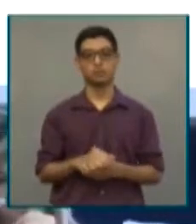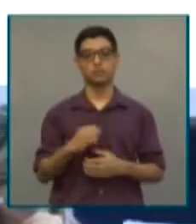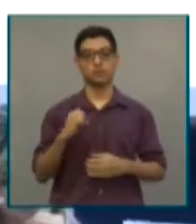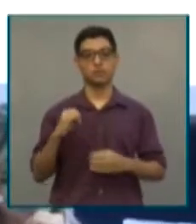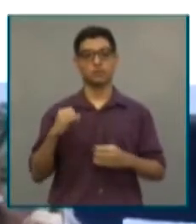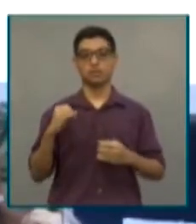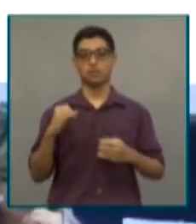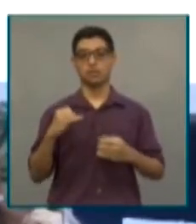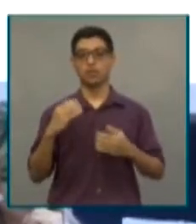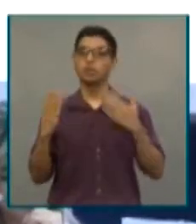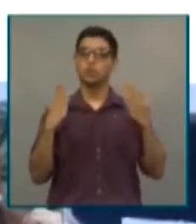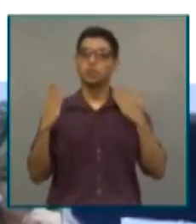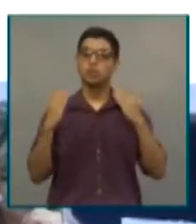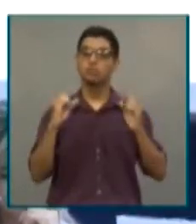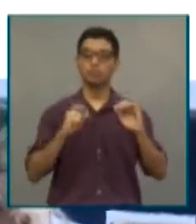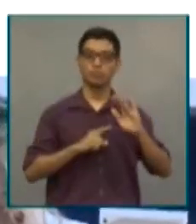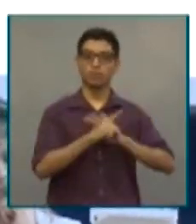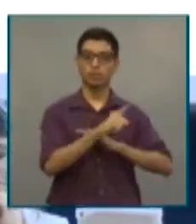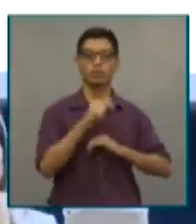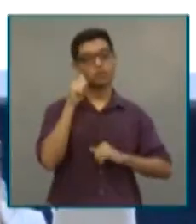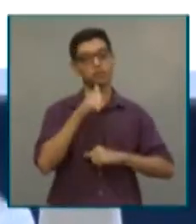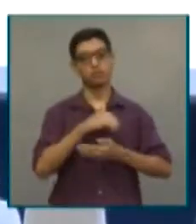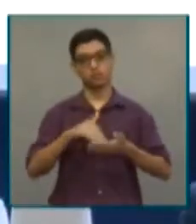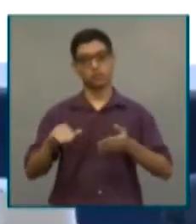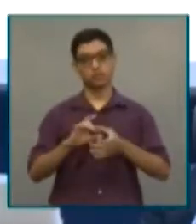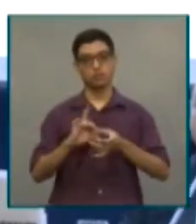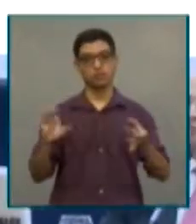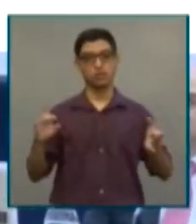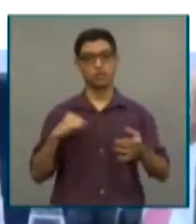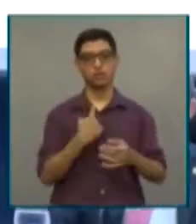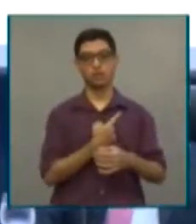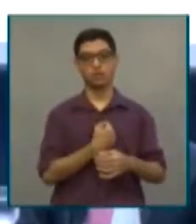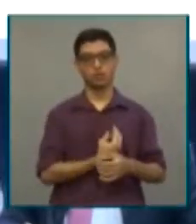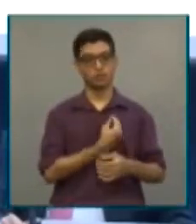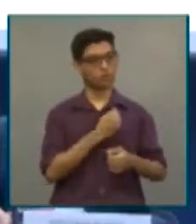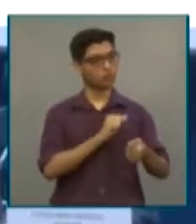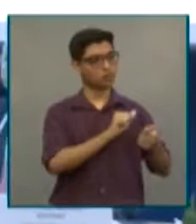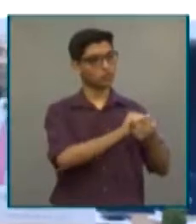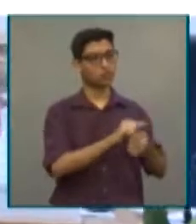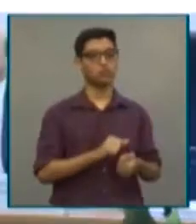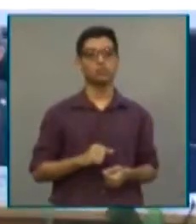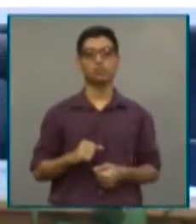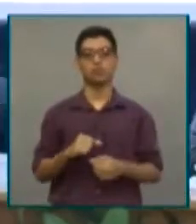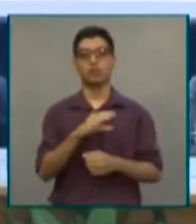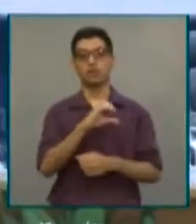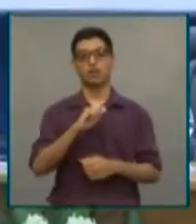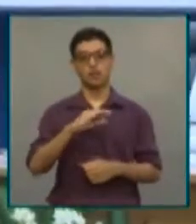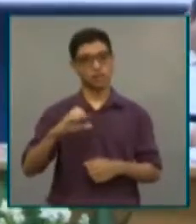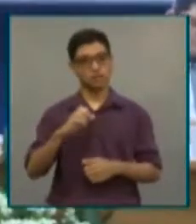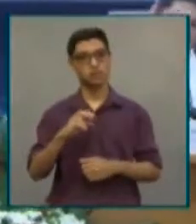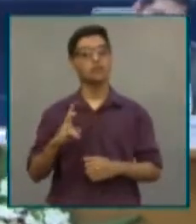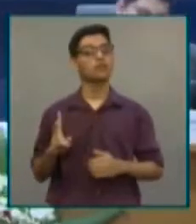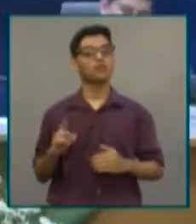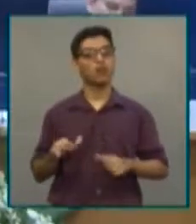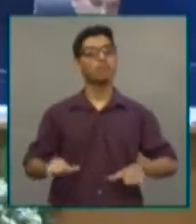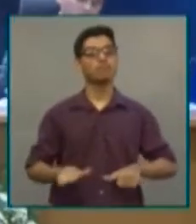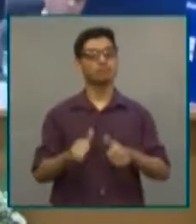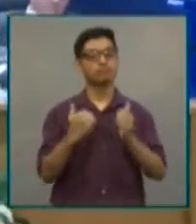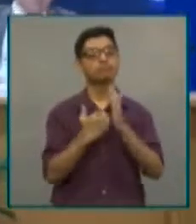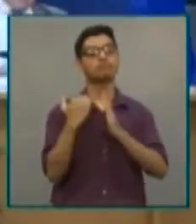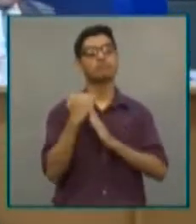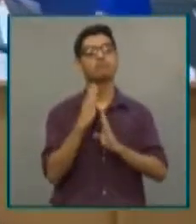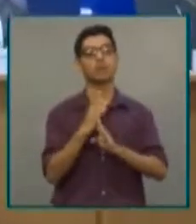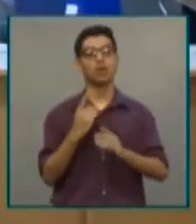certeza que na nossa gestão, sob a presidência do meu amigo Saivo Aguiar, a CAAS irá avançar muito mais, porque terá apoio da OAB.